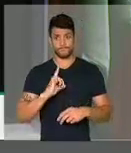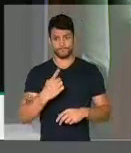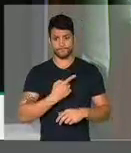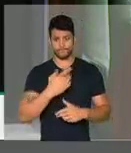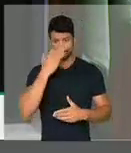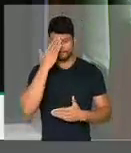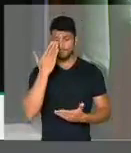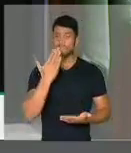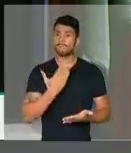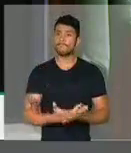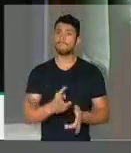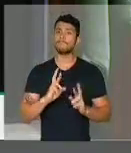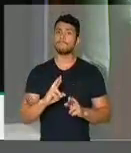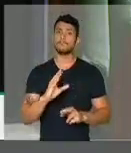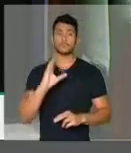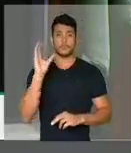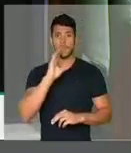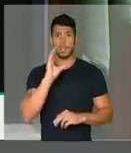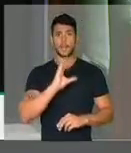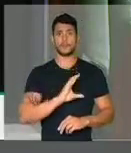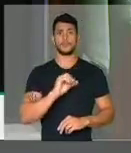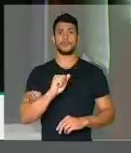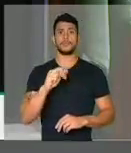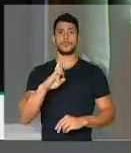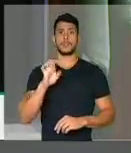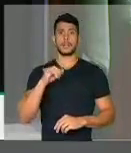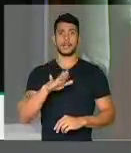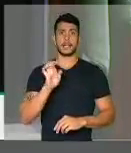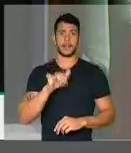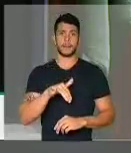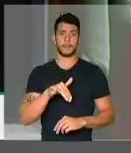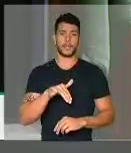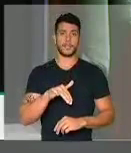esperamos que a ministra Carmen Lúcia, o ministro Fachin,